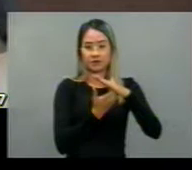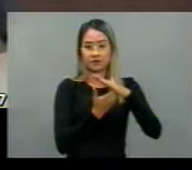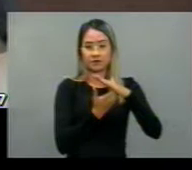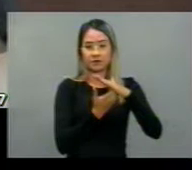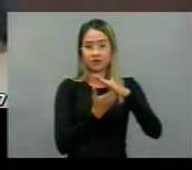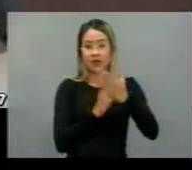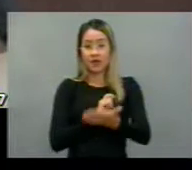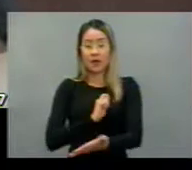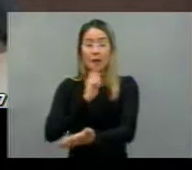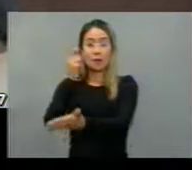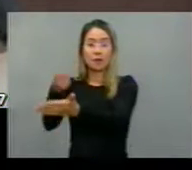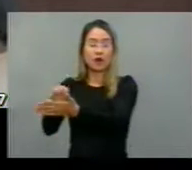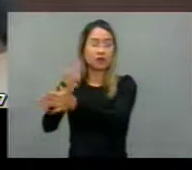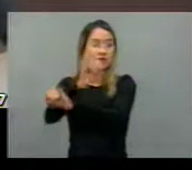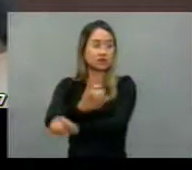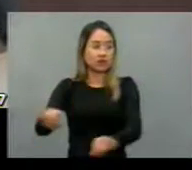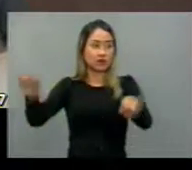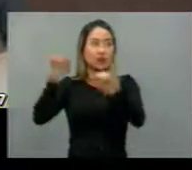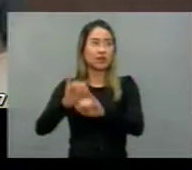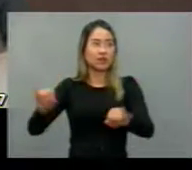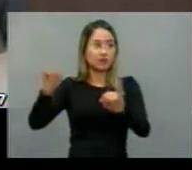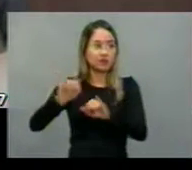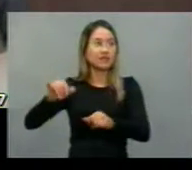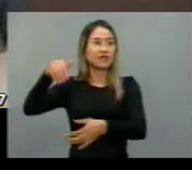financiando há muitos anos